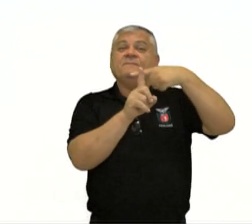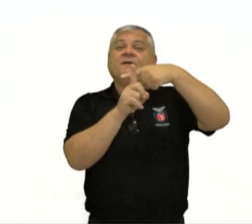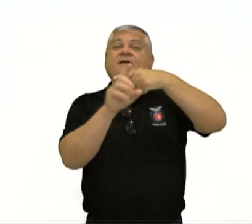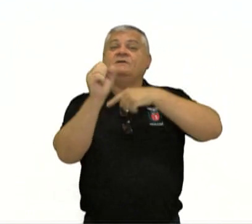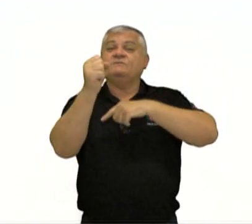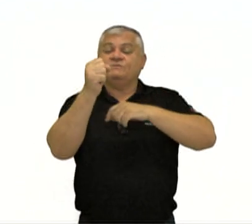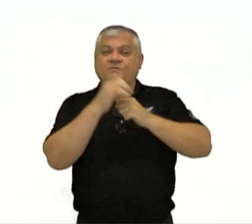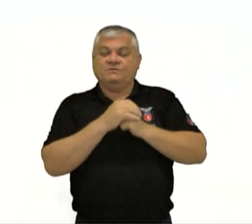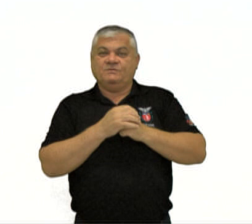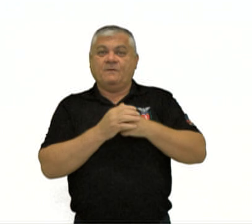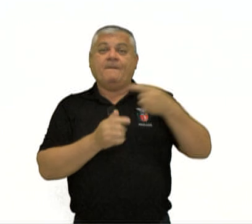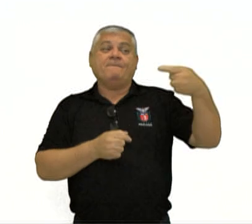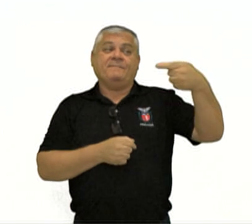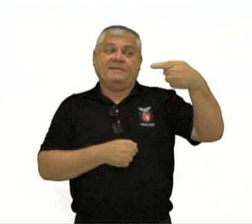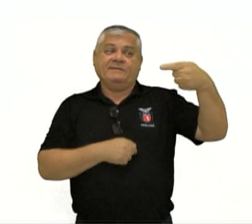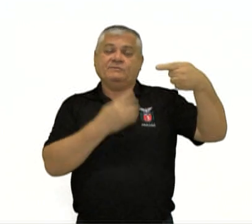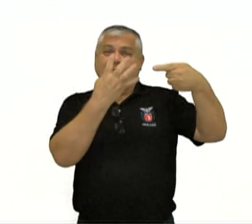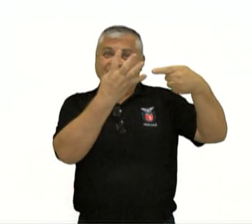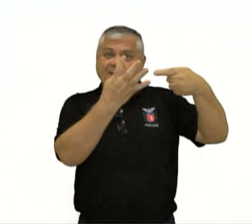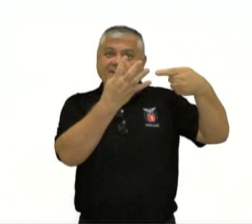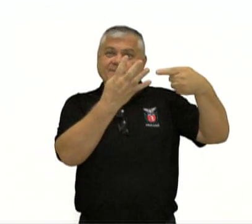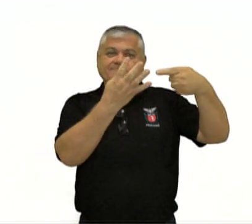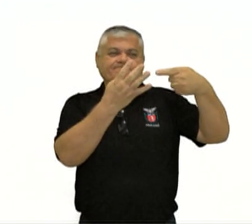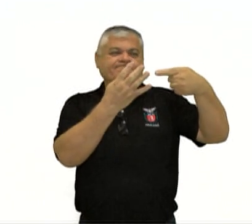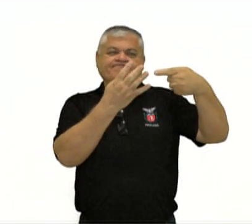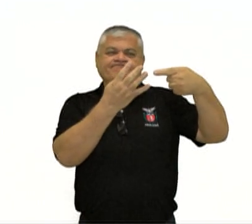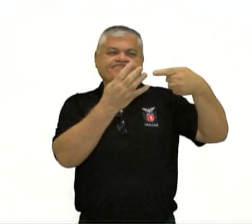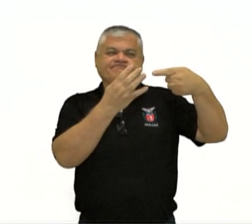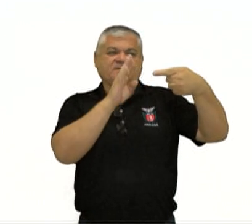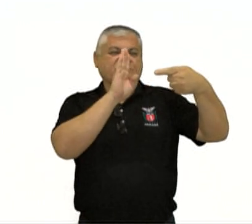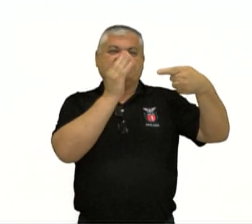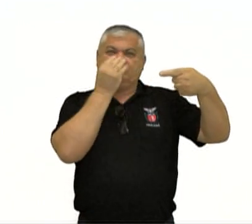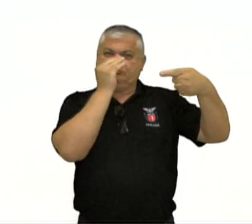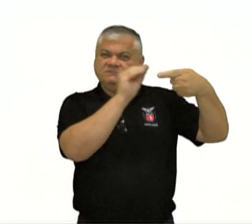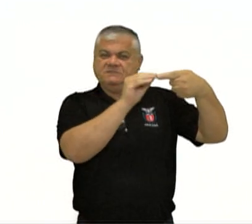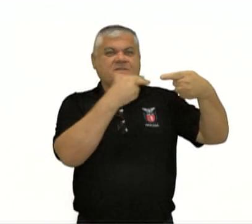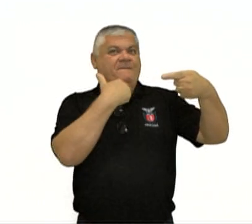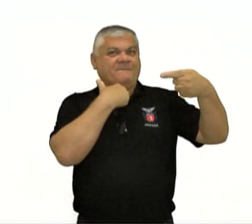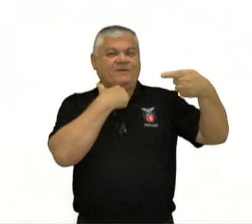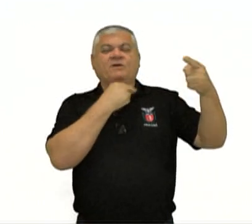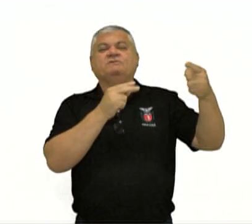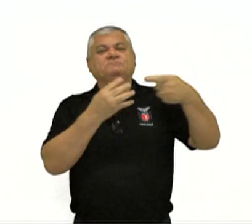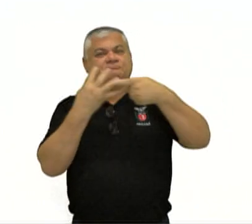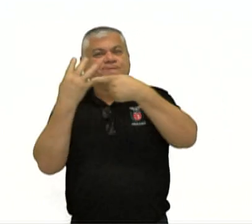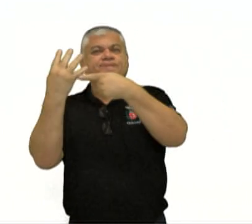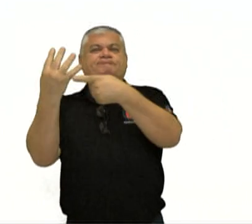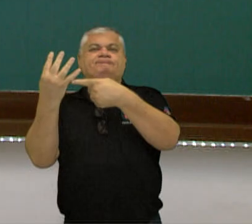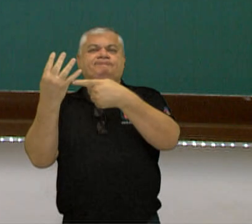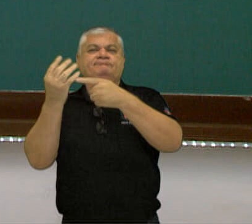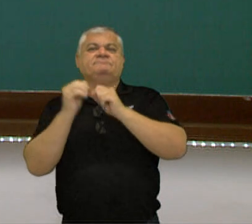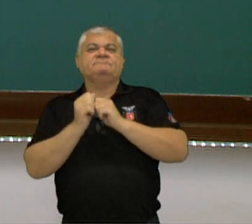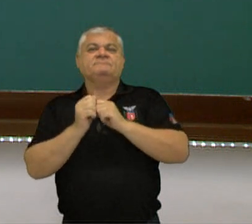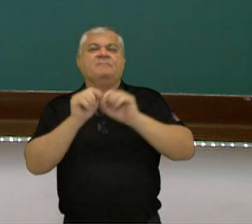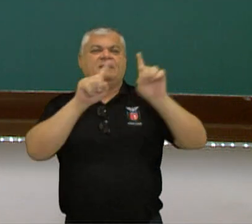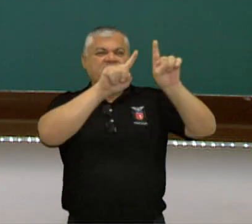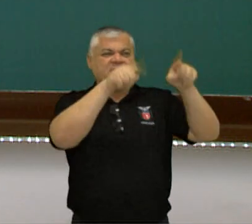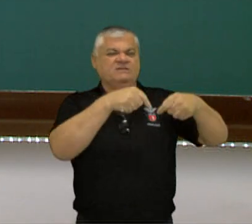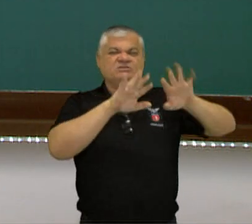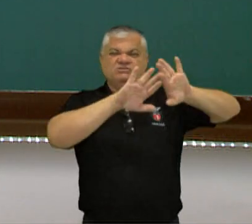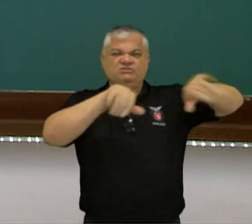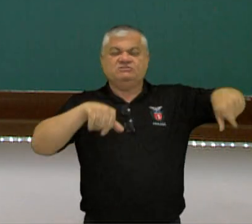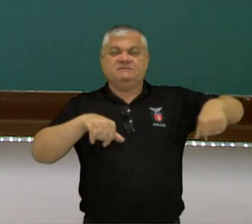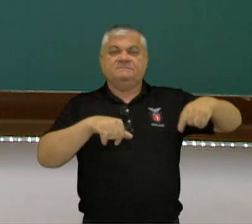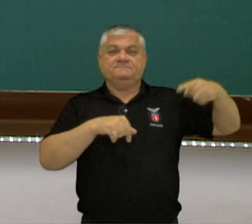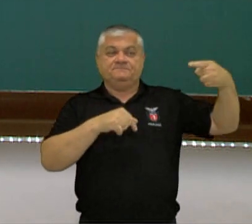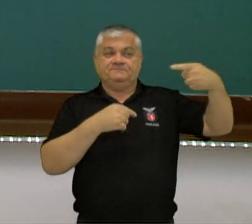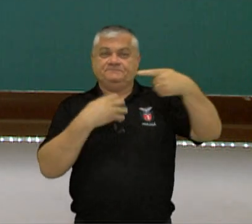8. Menos 4, o sinal de menos eu não posso retirar. Continua sendo menos 4, mas eu não preciso mais do parênteses. O mais